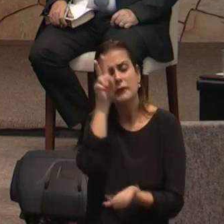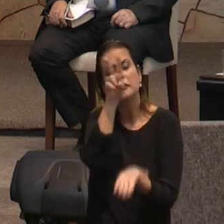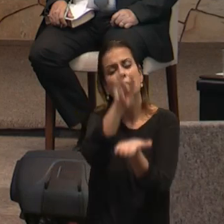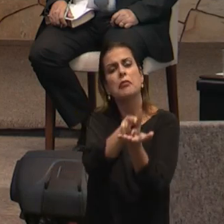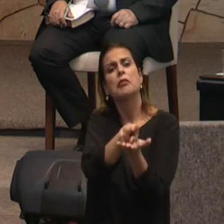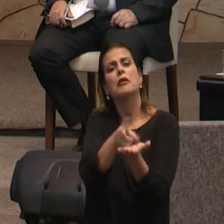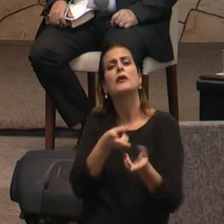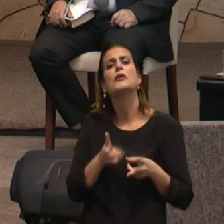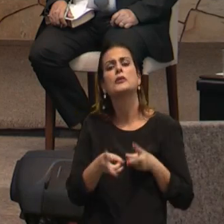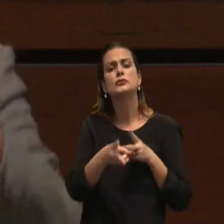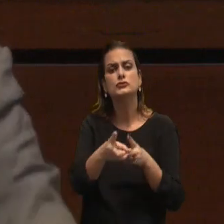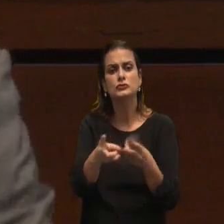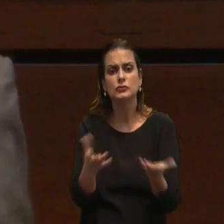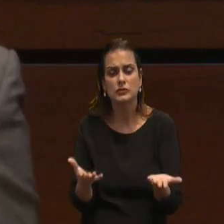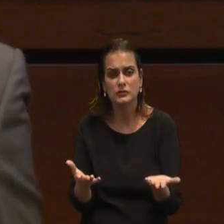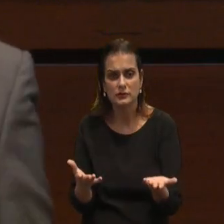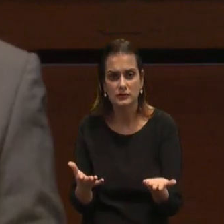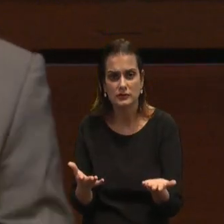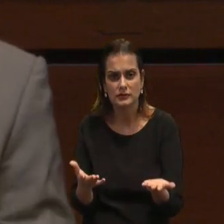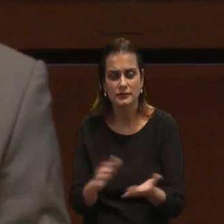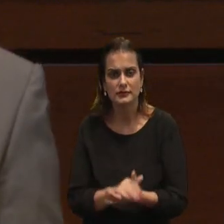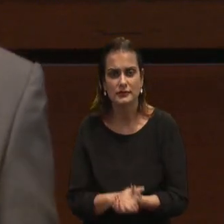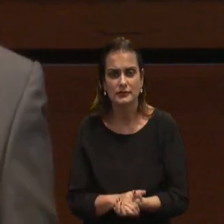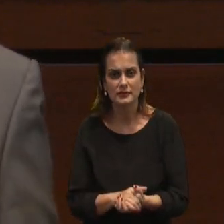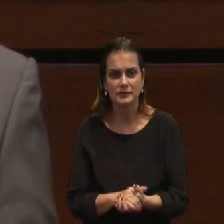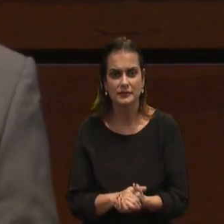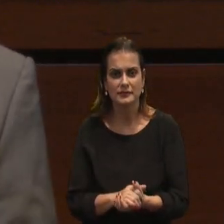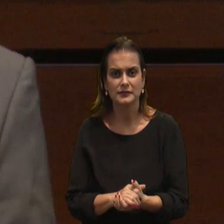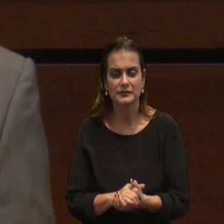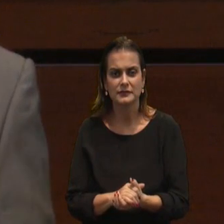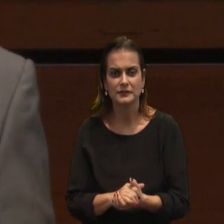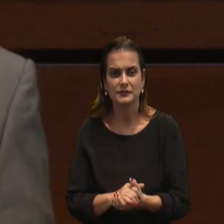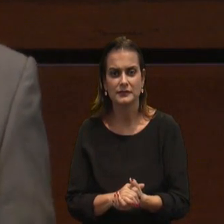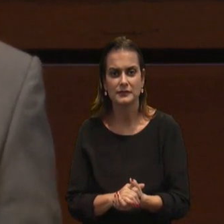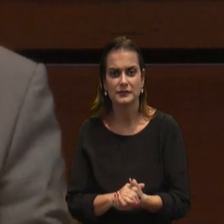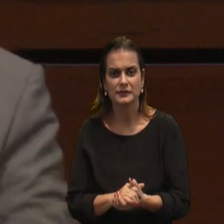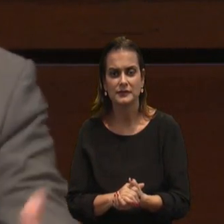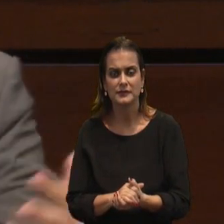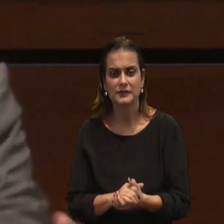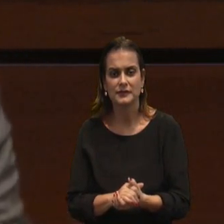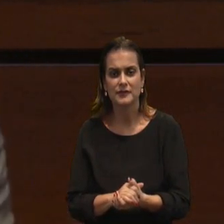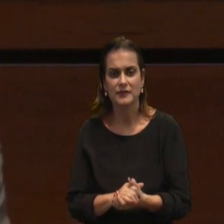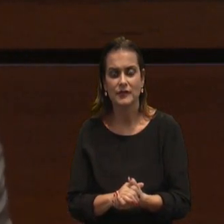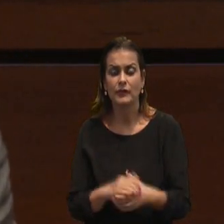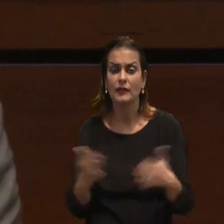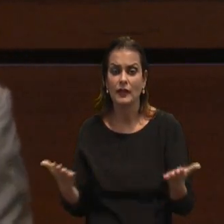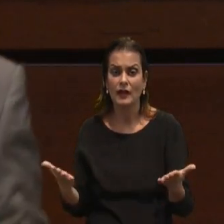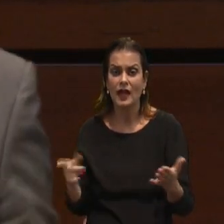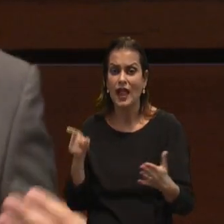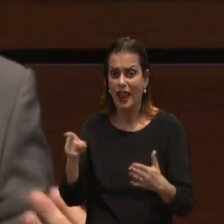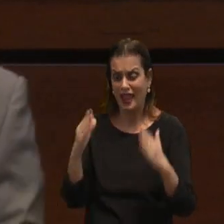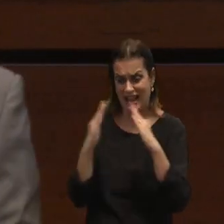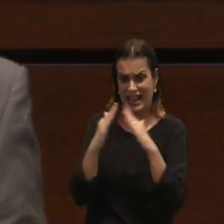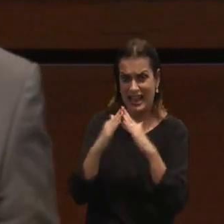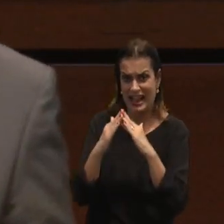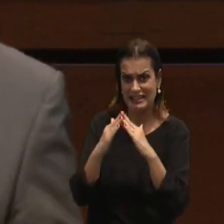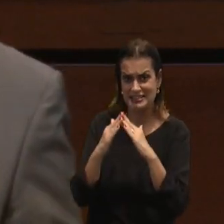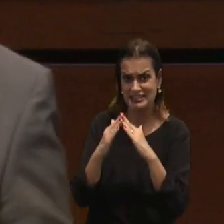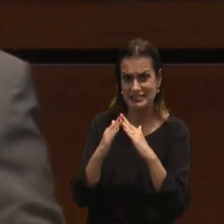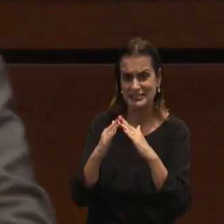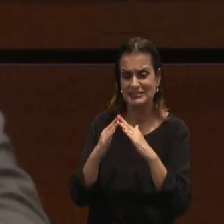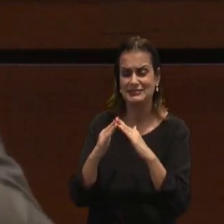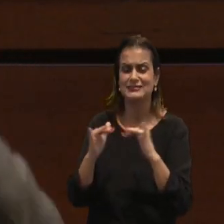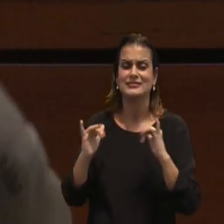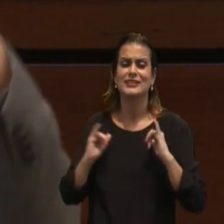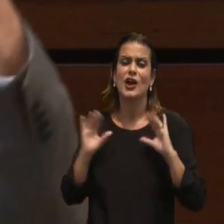o piano, e aí vão começar o culto. E ele então ali em sua casa, no conforto da sua